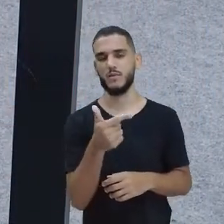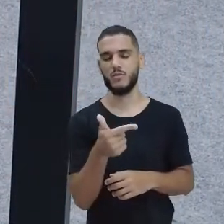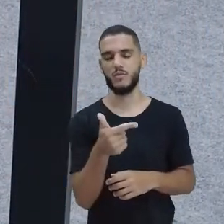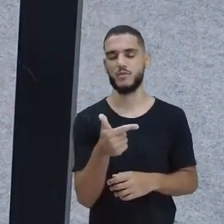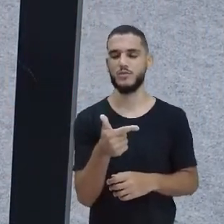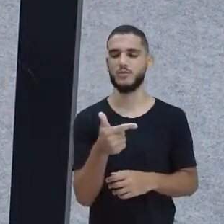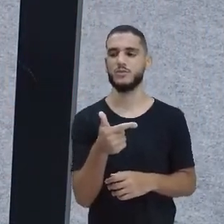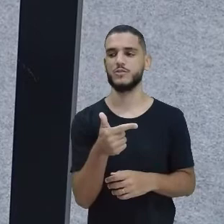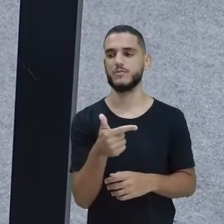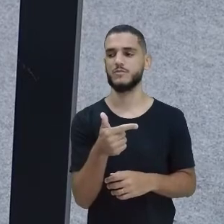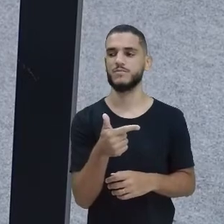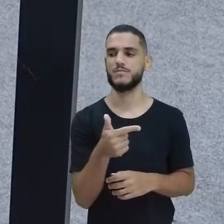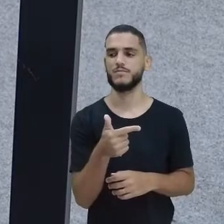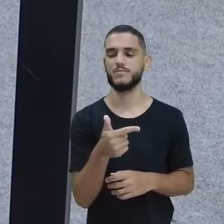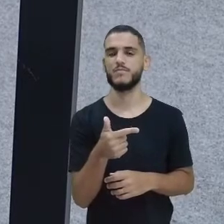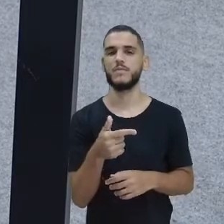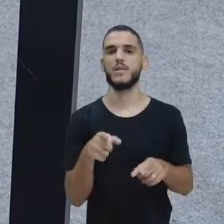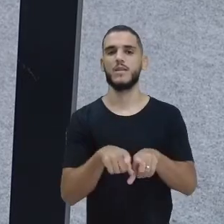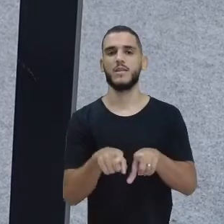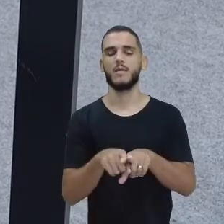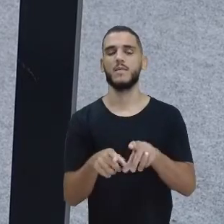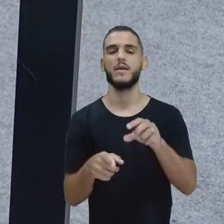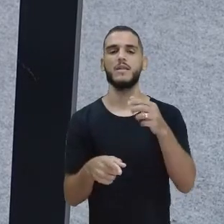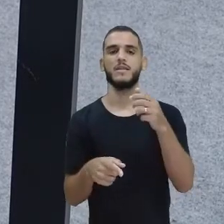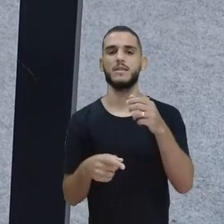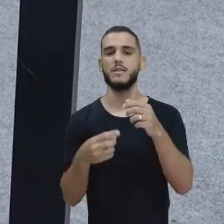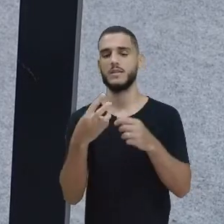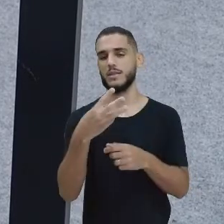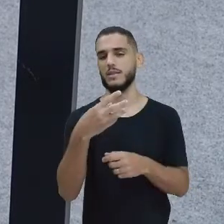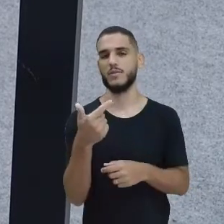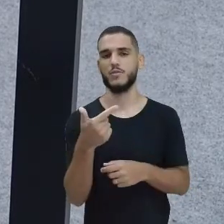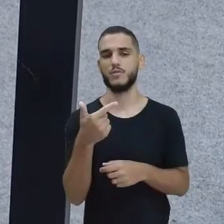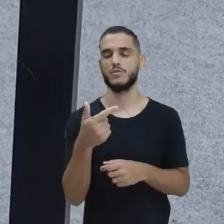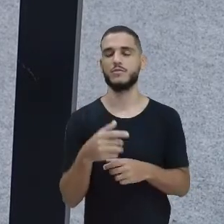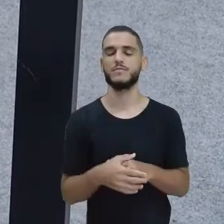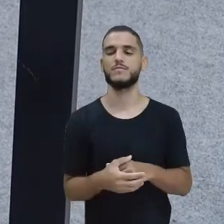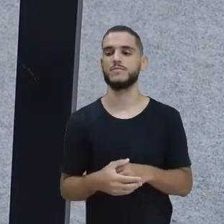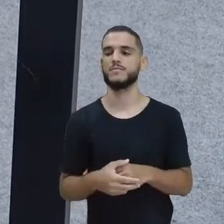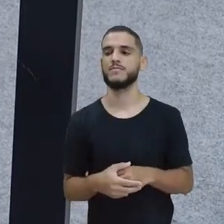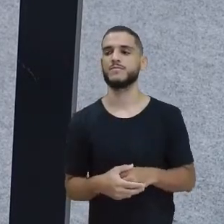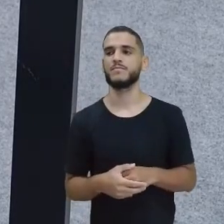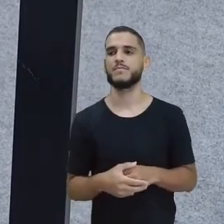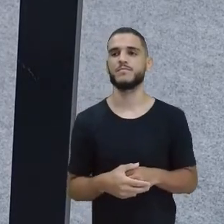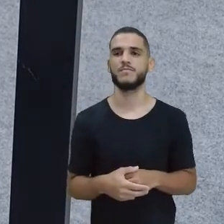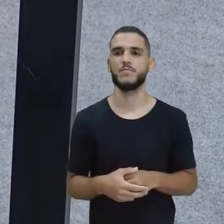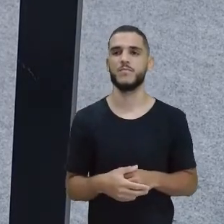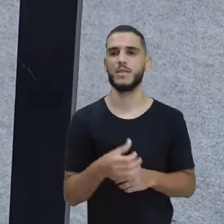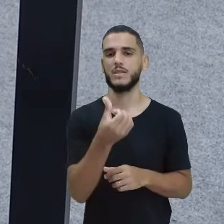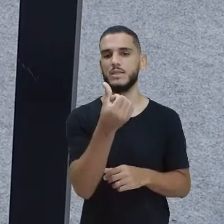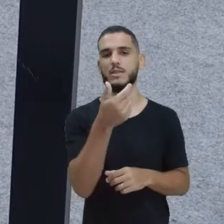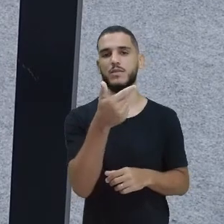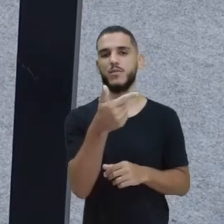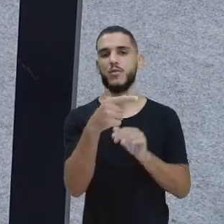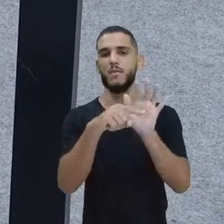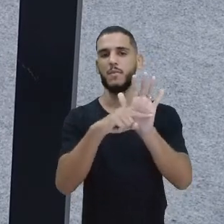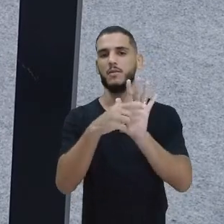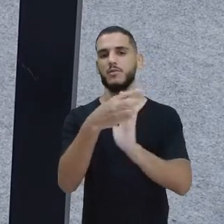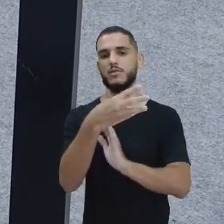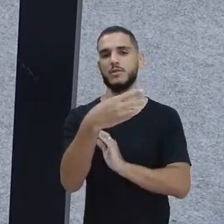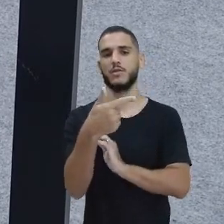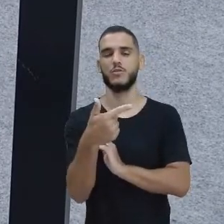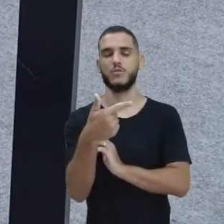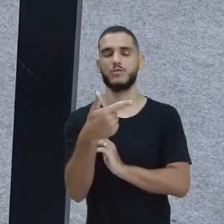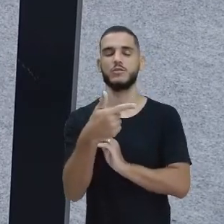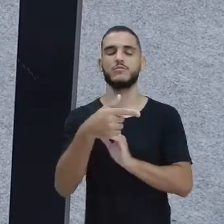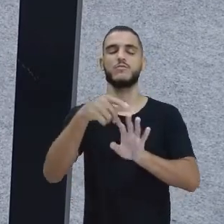62 e 32, né? De 62 vou tirar 32. Quem é